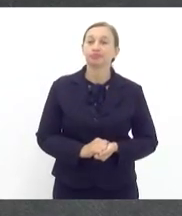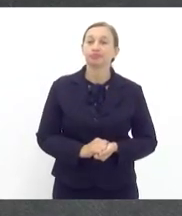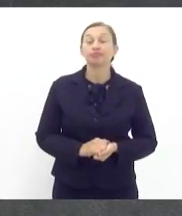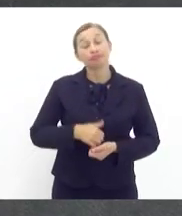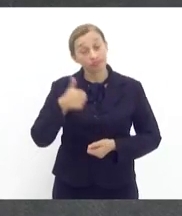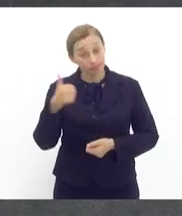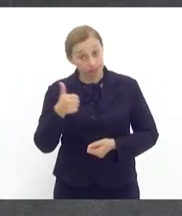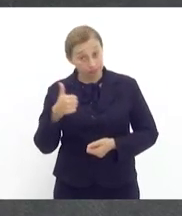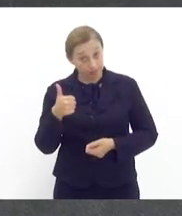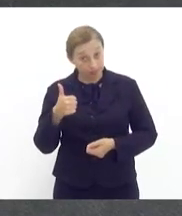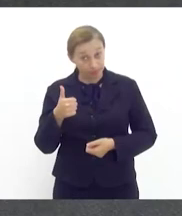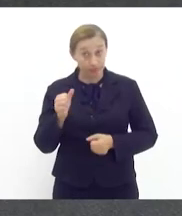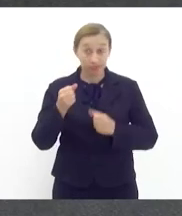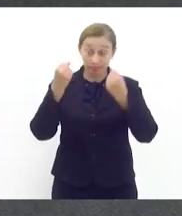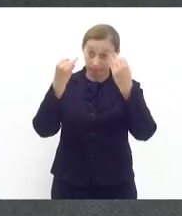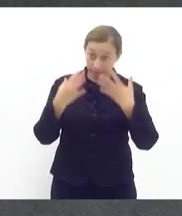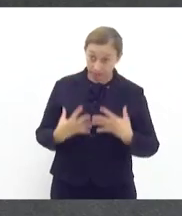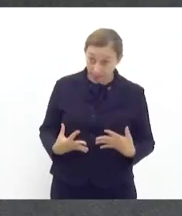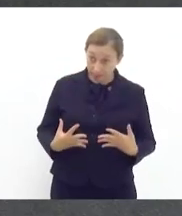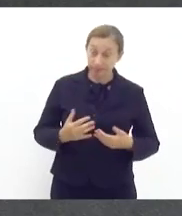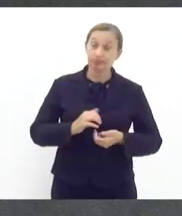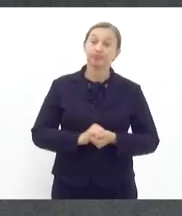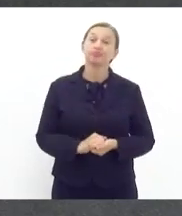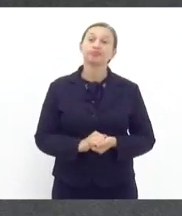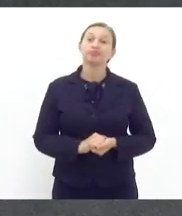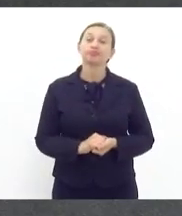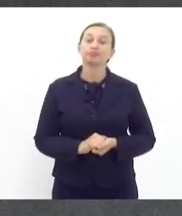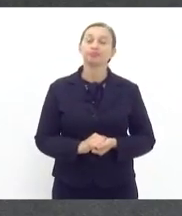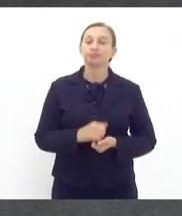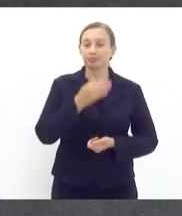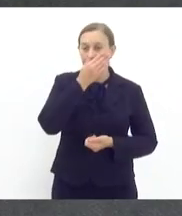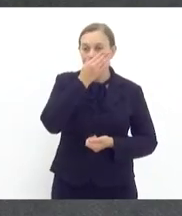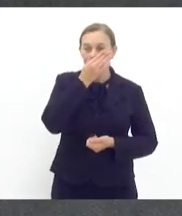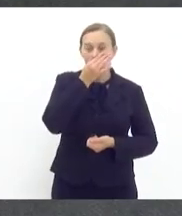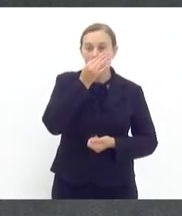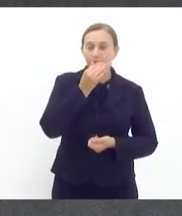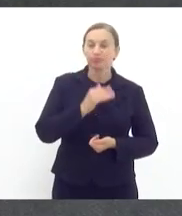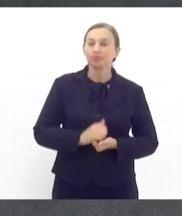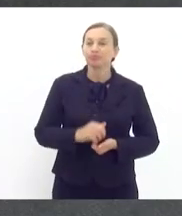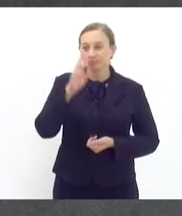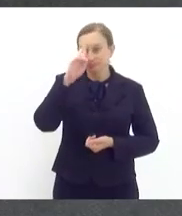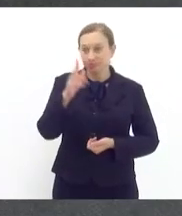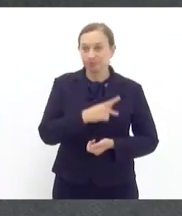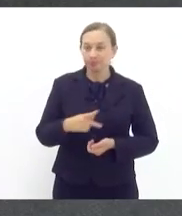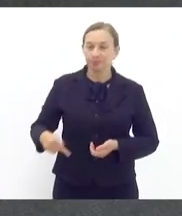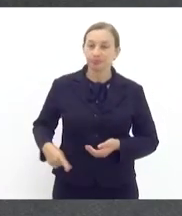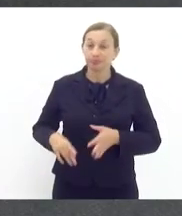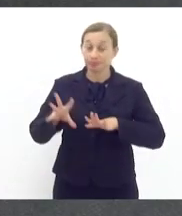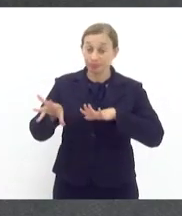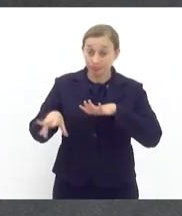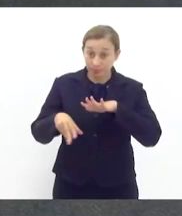primeiro estou fazendo esse esclarecimento dito isso senhora presidente a emenda